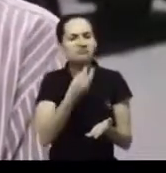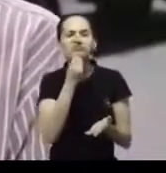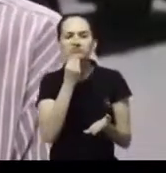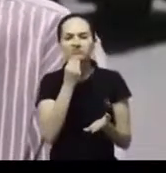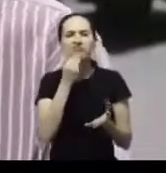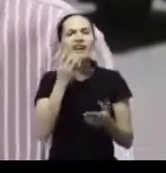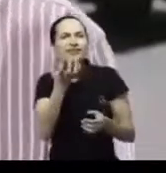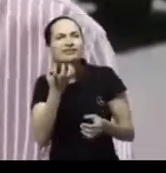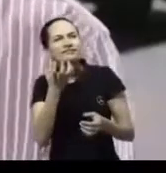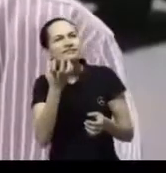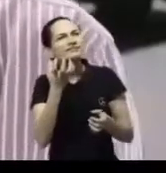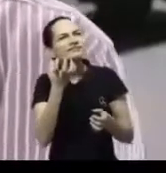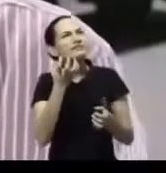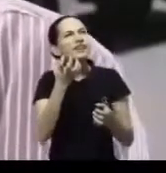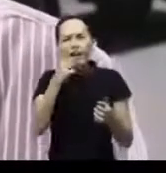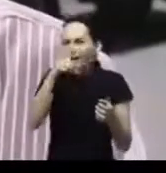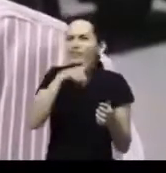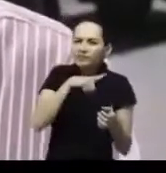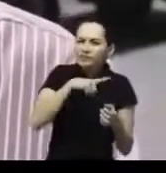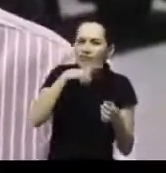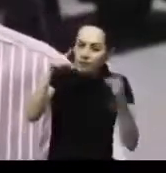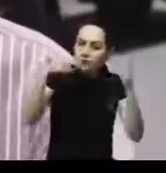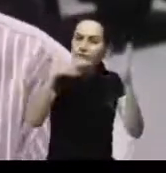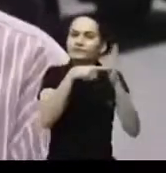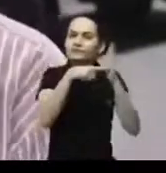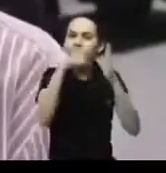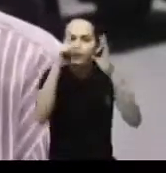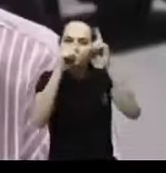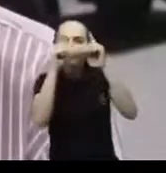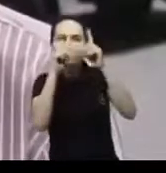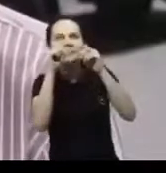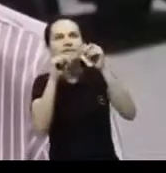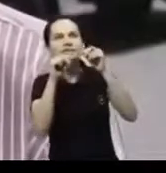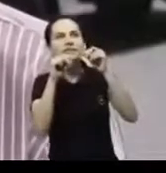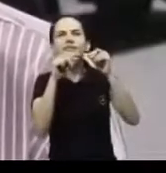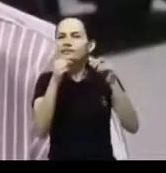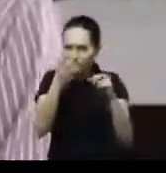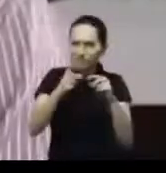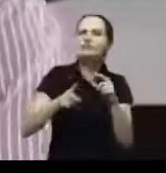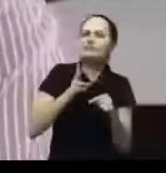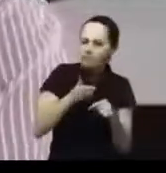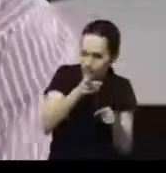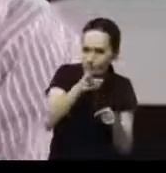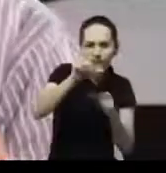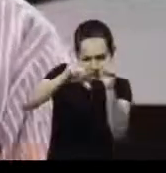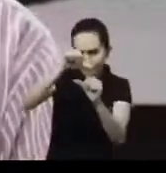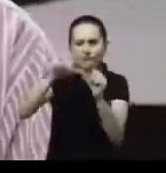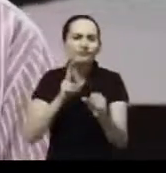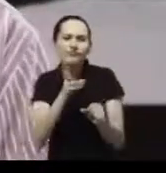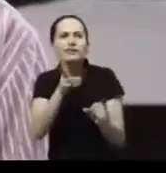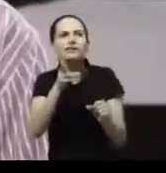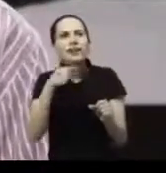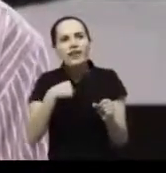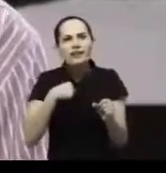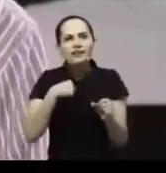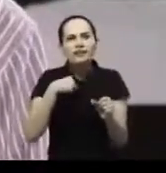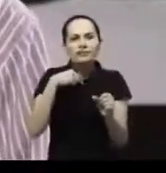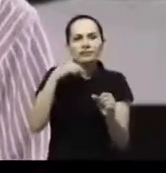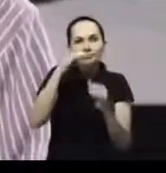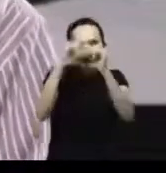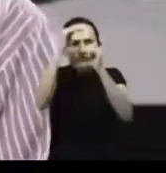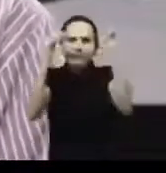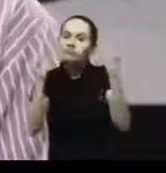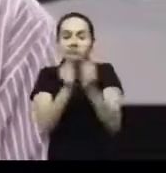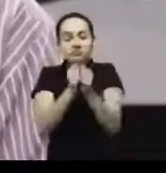crescer em um mês e ele estava crescendo Então eu preciso junto com a Mercedes resume um pouco de tudo que eu vivi com